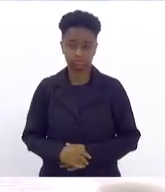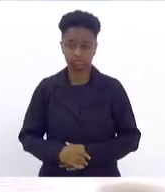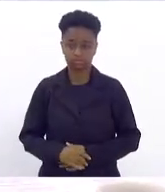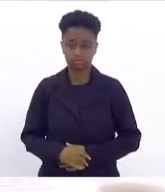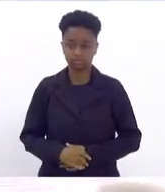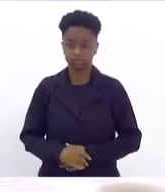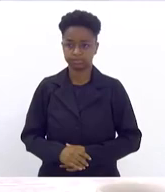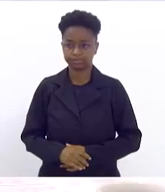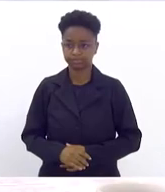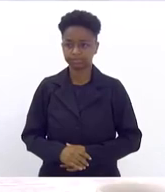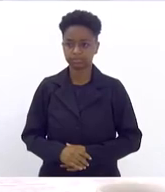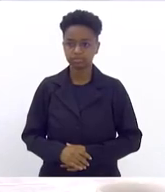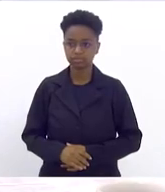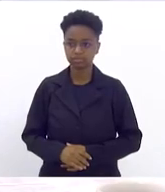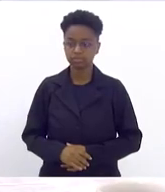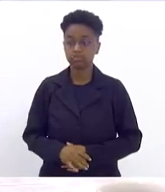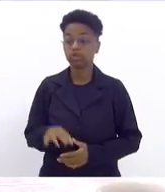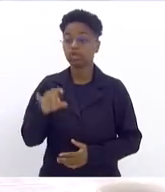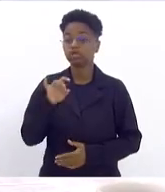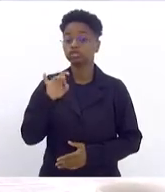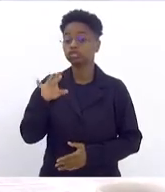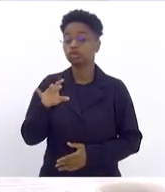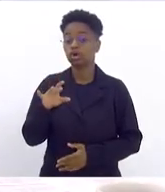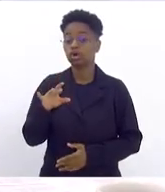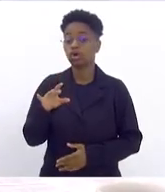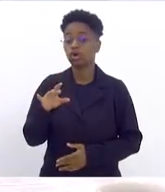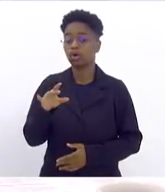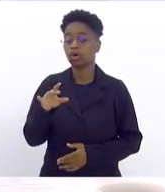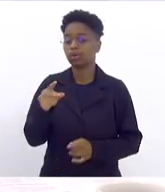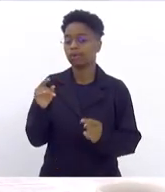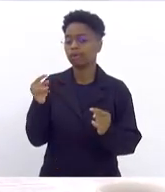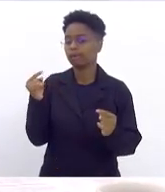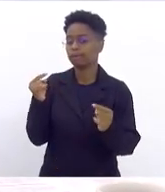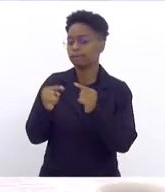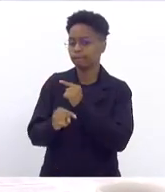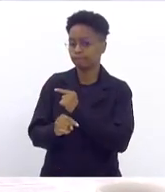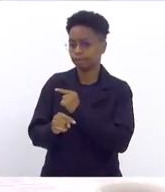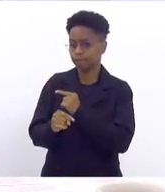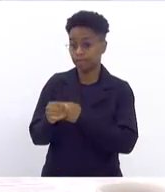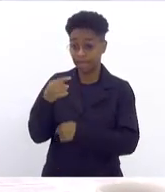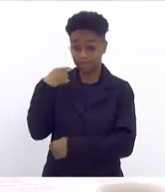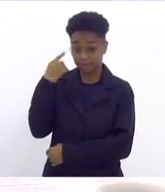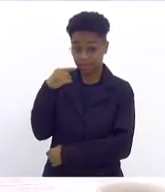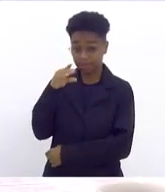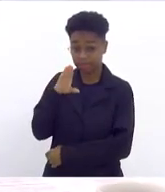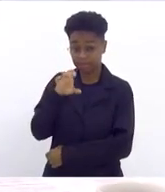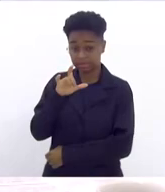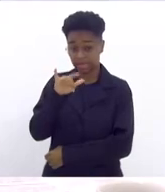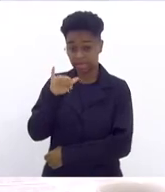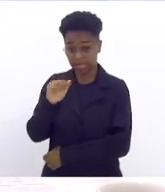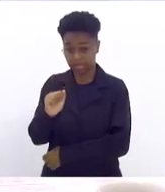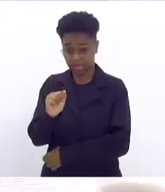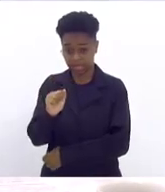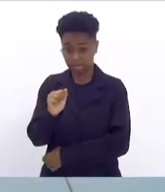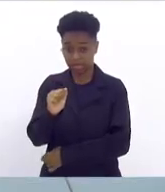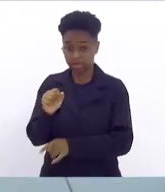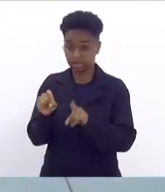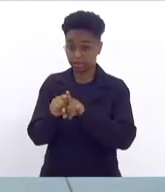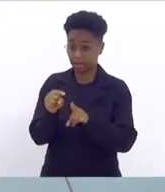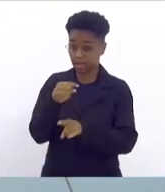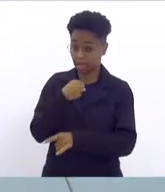Paulo e deputada Célia. É só para fazer uma contestação. Nem a deputada Célia Jordão, nem